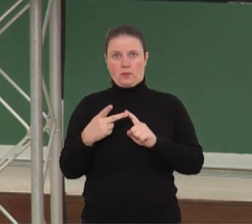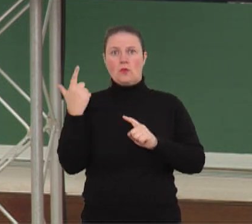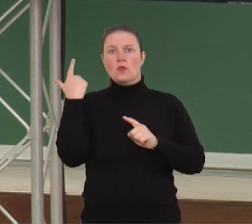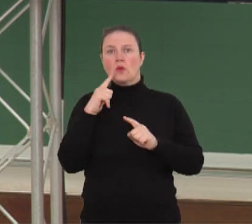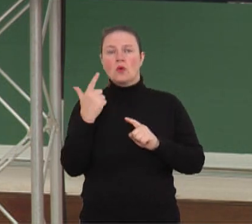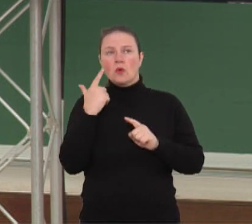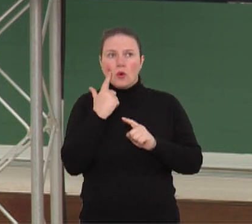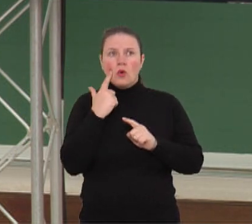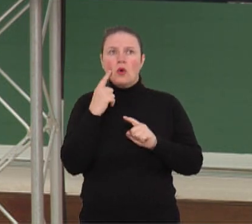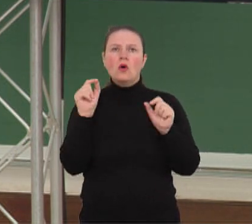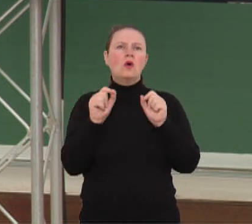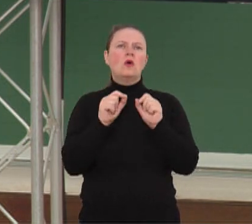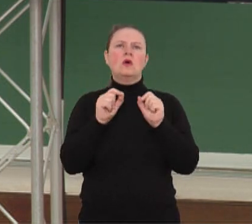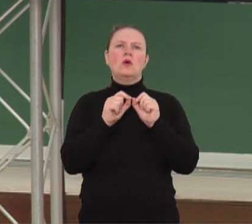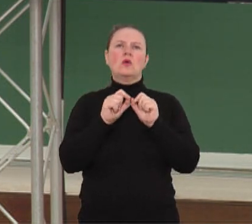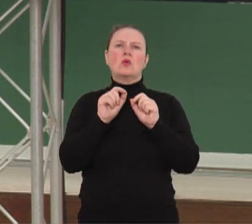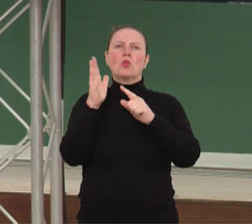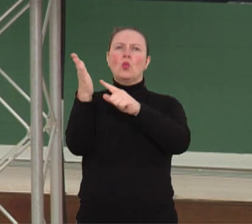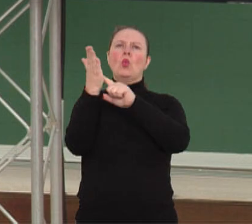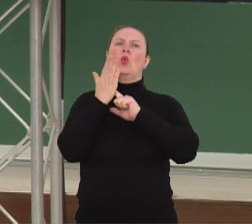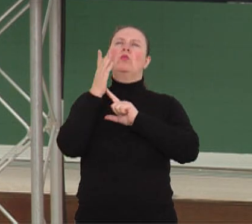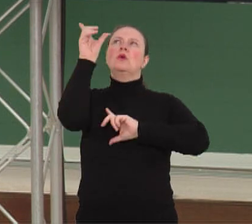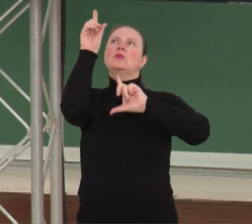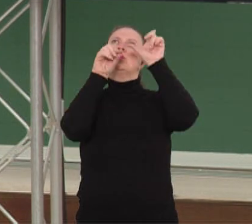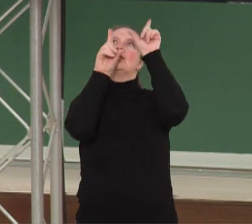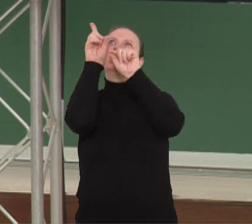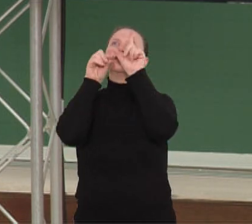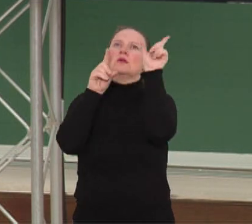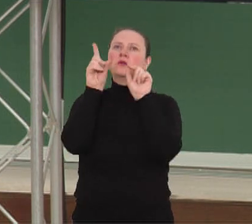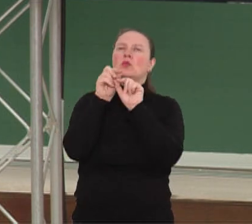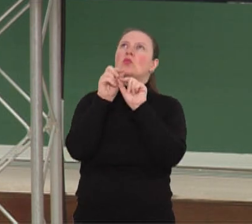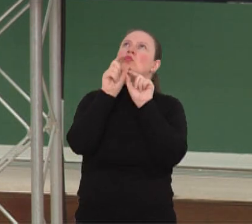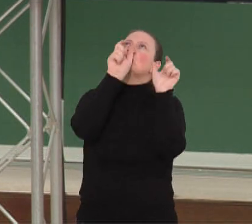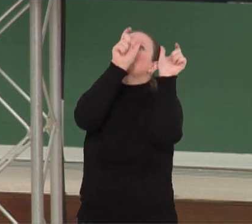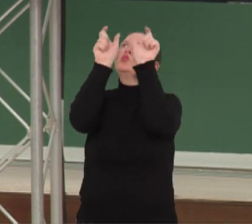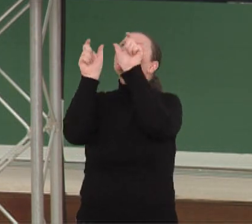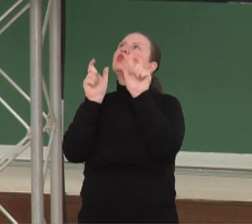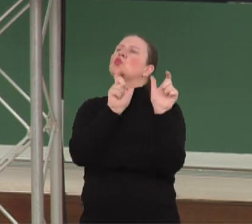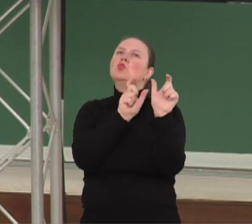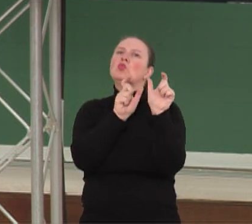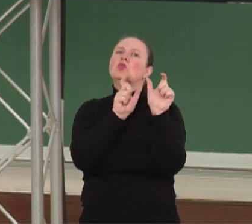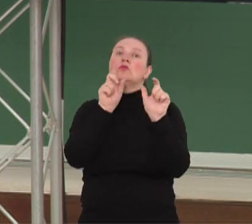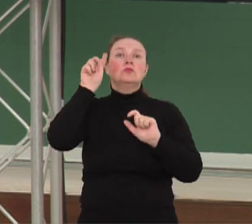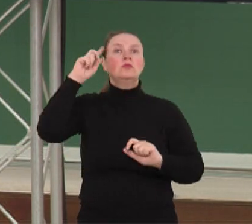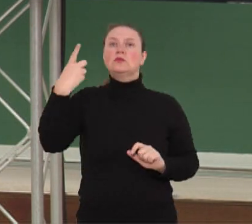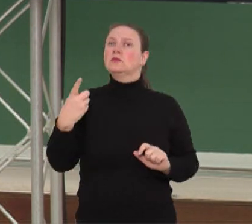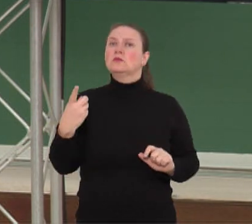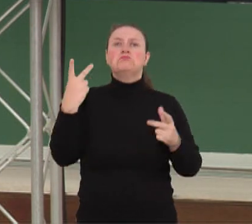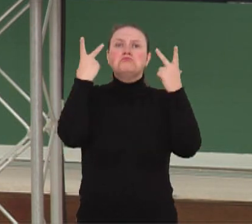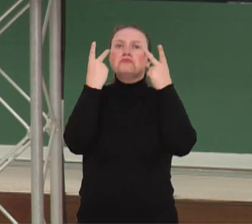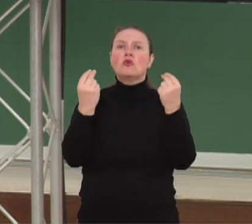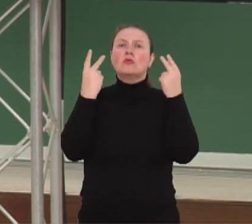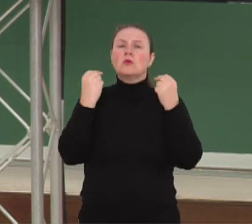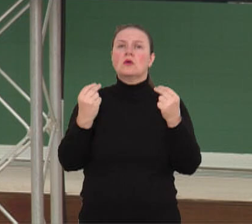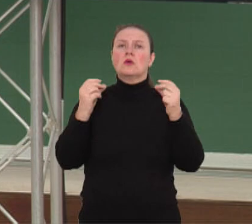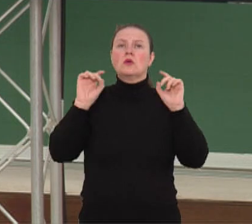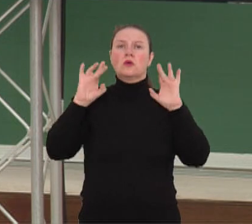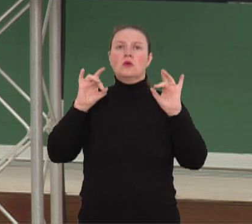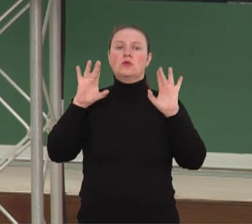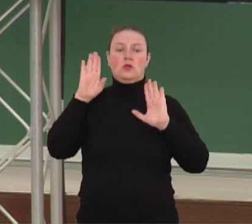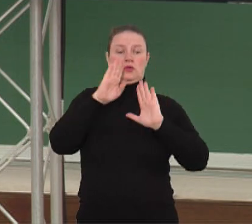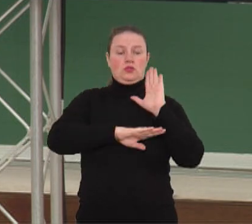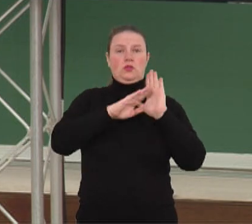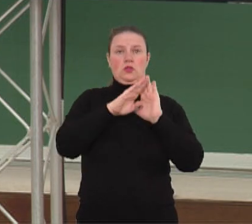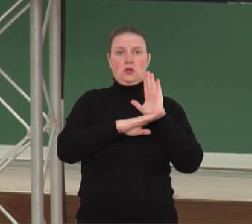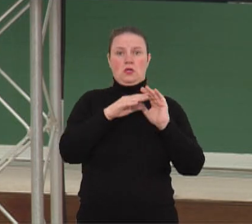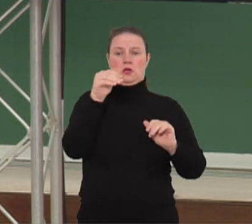consigo fazer com que ele me mostre as estrelas e a posição delas, mesmo durante o dia. Basta que eu retire a atmosfera.